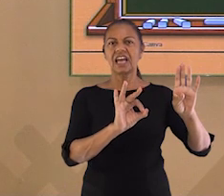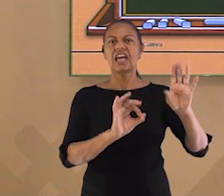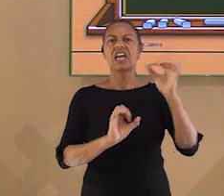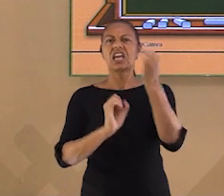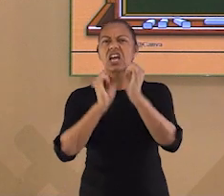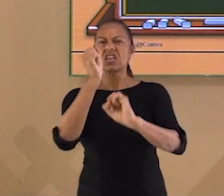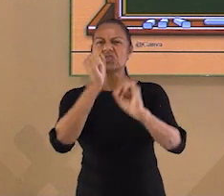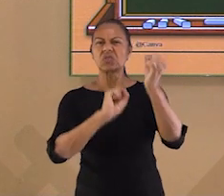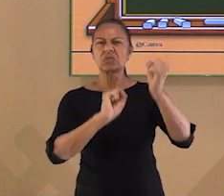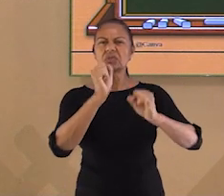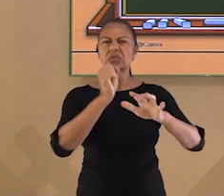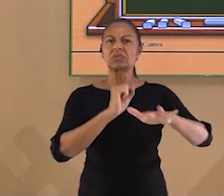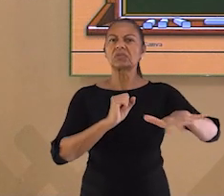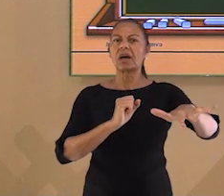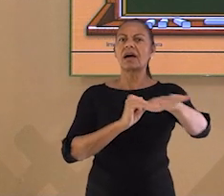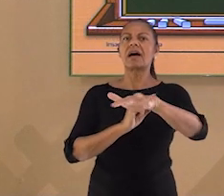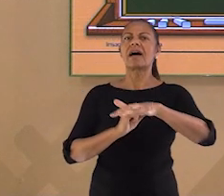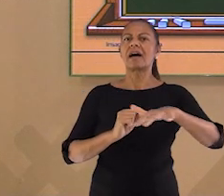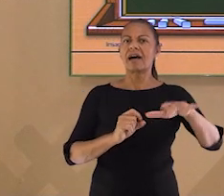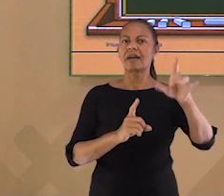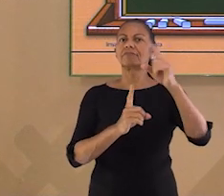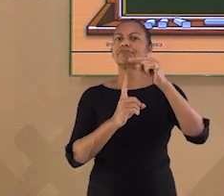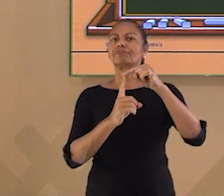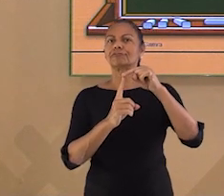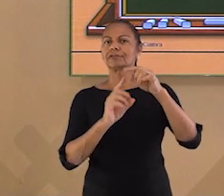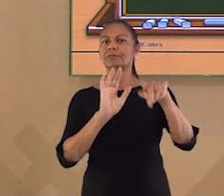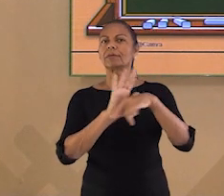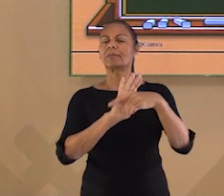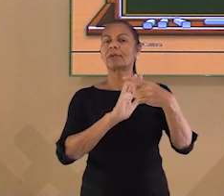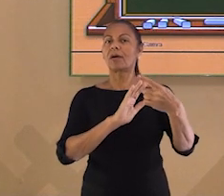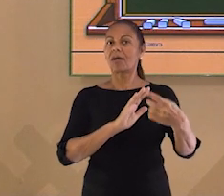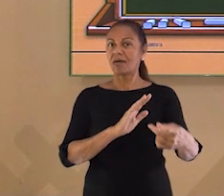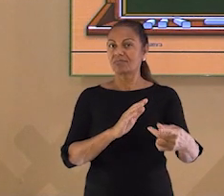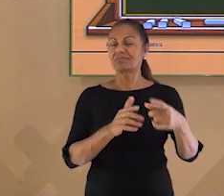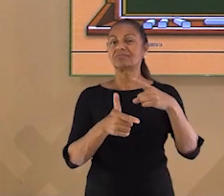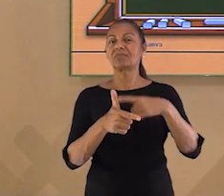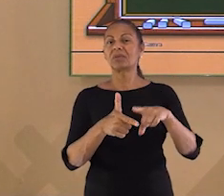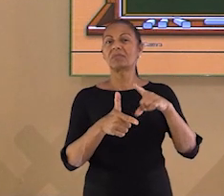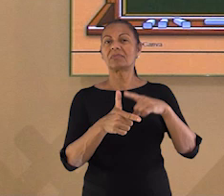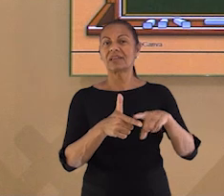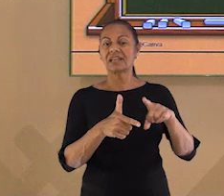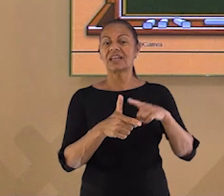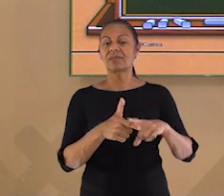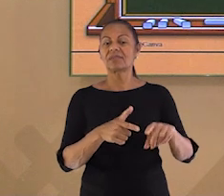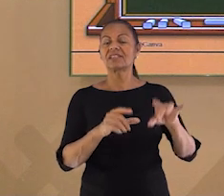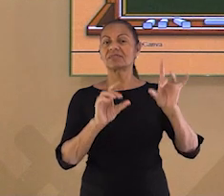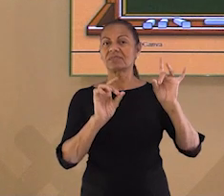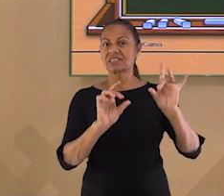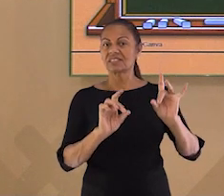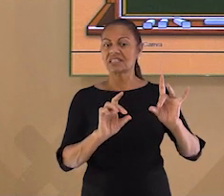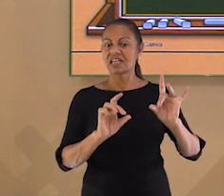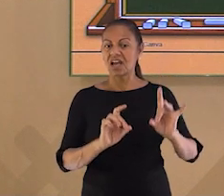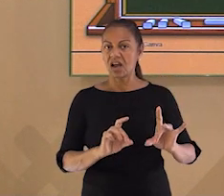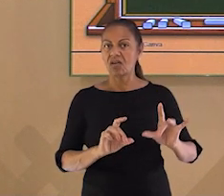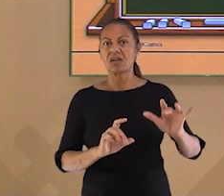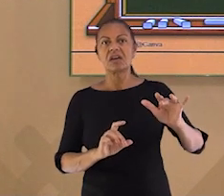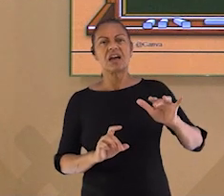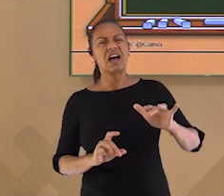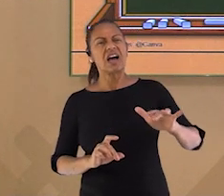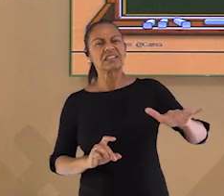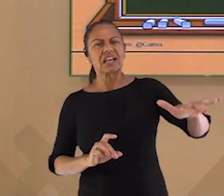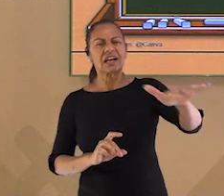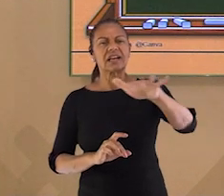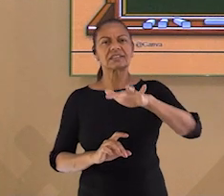zonas industrializadas. É um típico problema ambiental urbano, pois ocorre especialmente